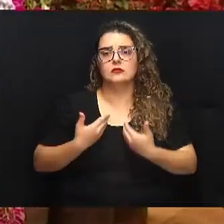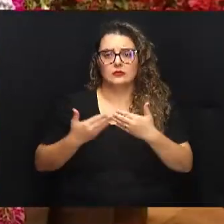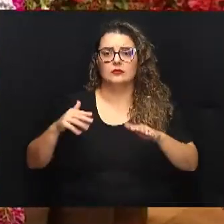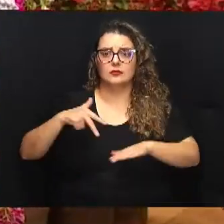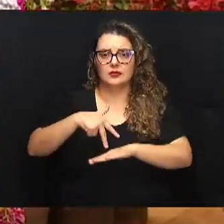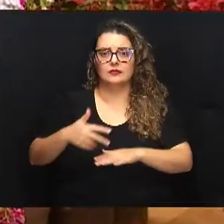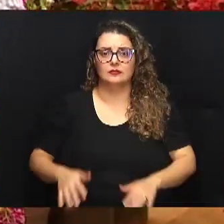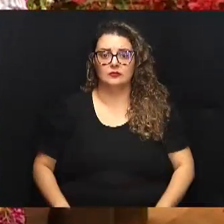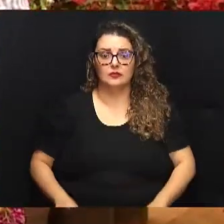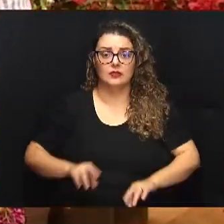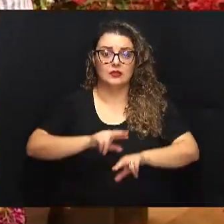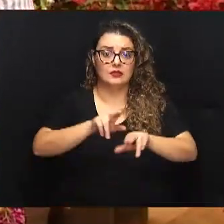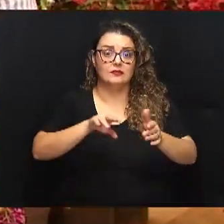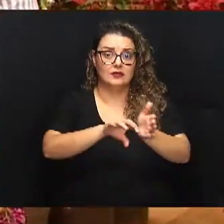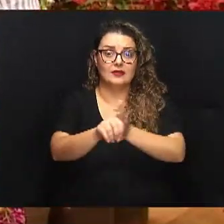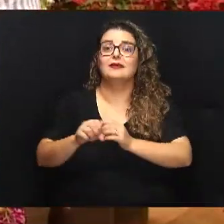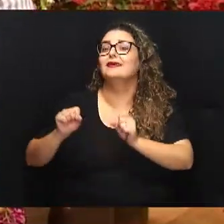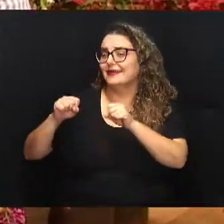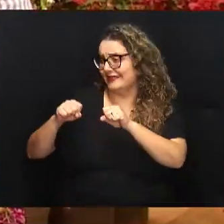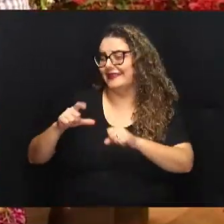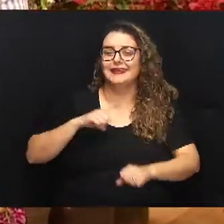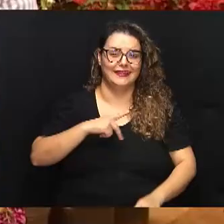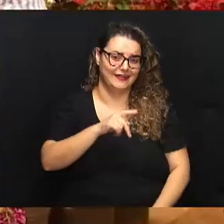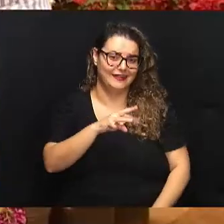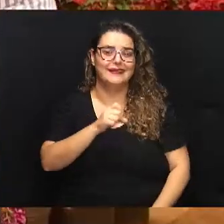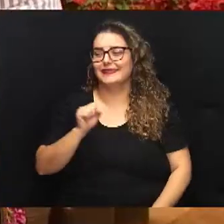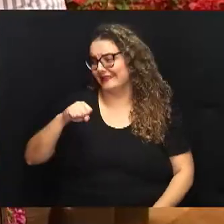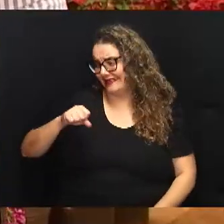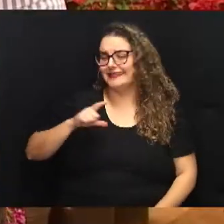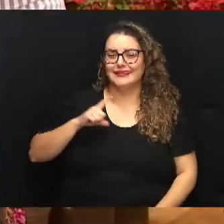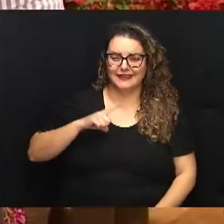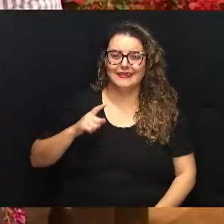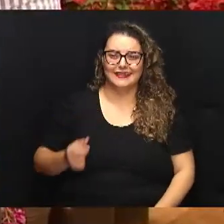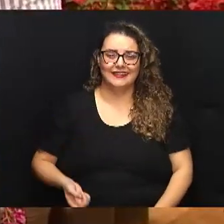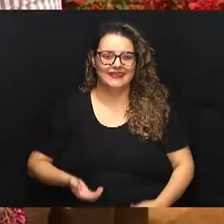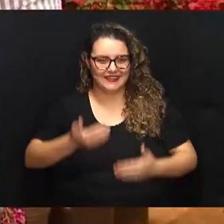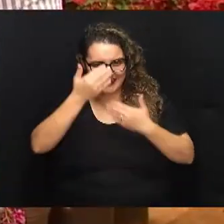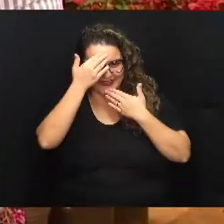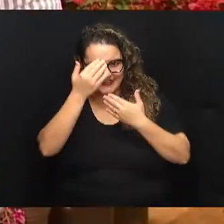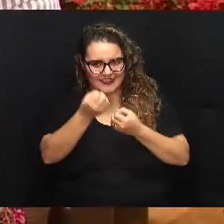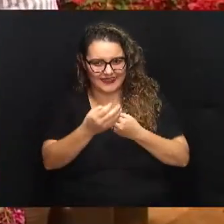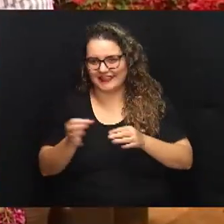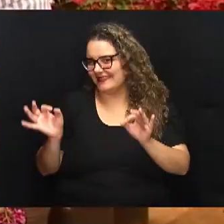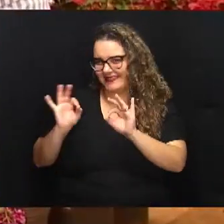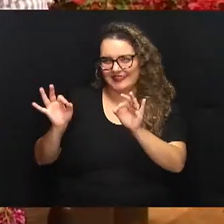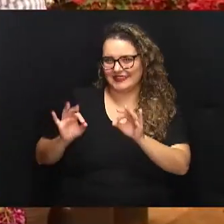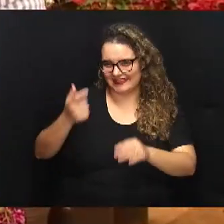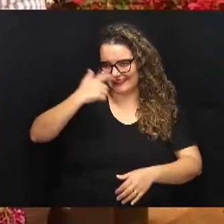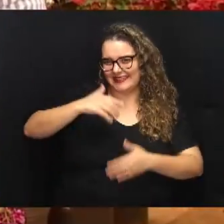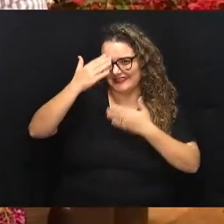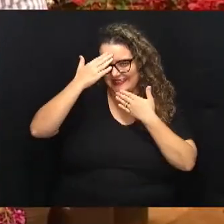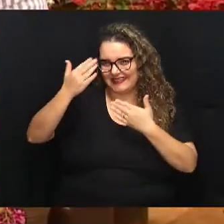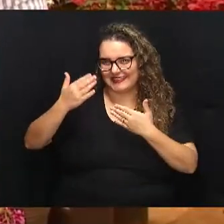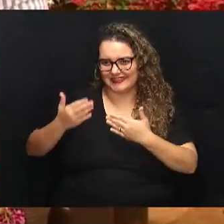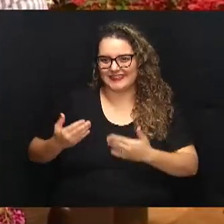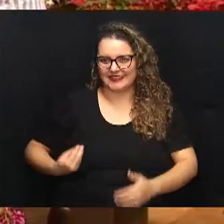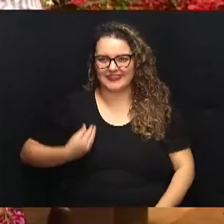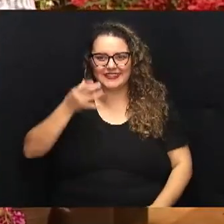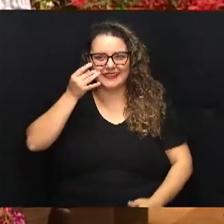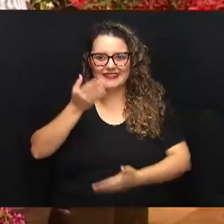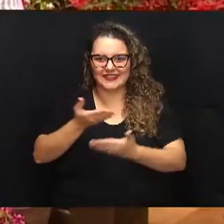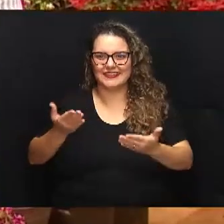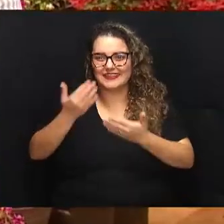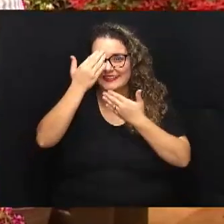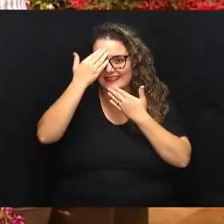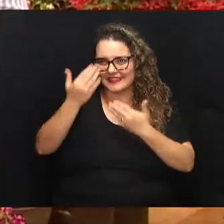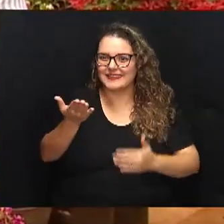Tem vários Googles aqui, né? Tipo a Patrícia, né? Só tirar dúvida. Obrigada pelas informações, Patrícia. Eu que agradeço a presença de vocês aqui.